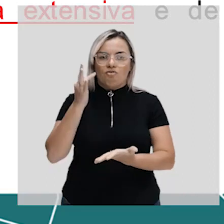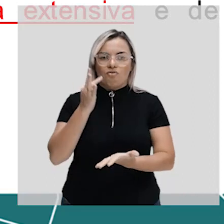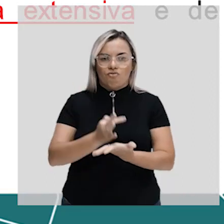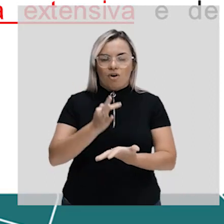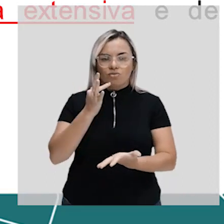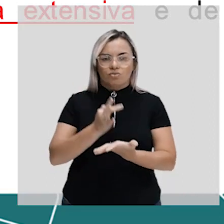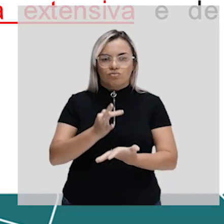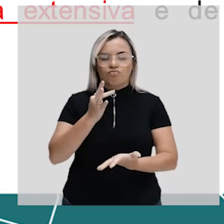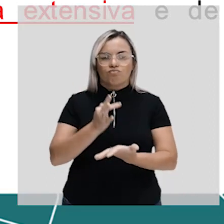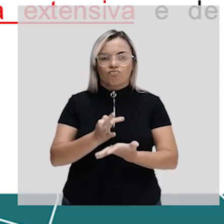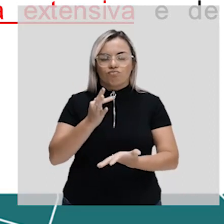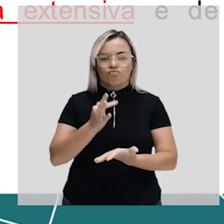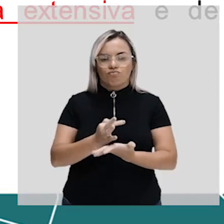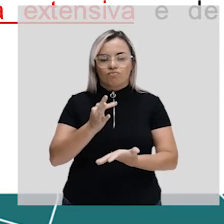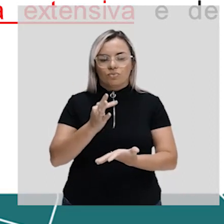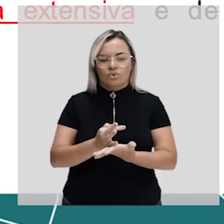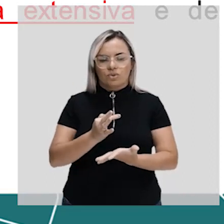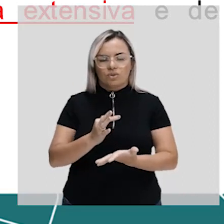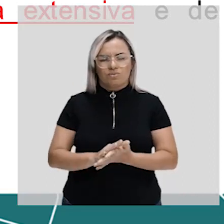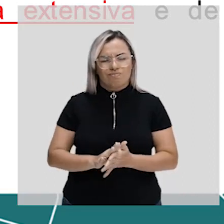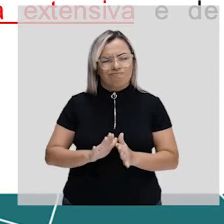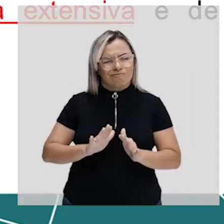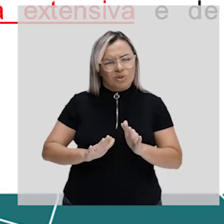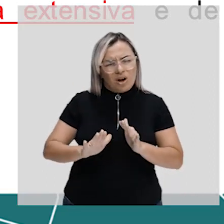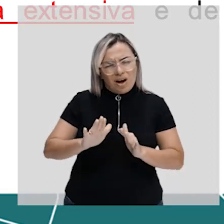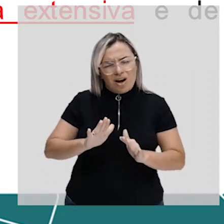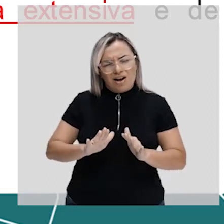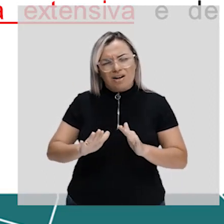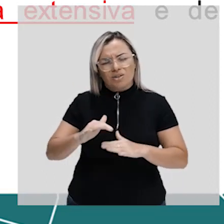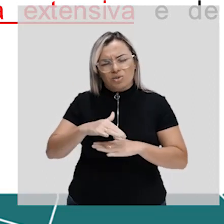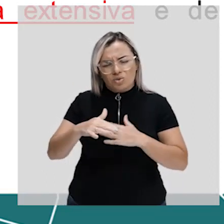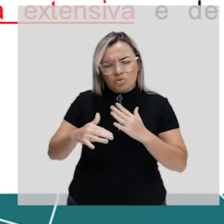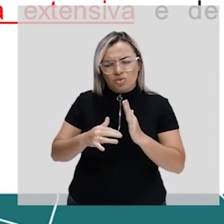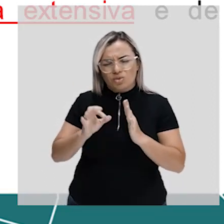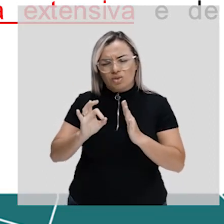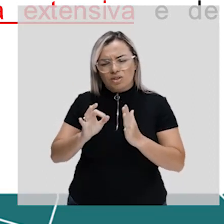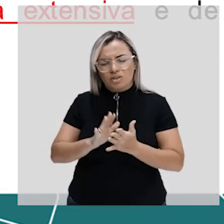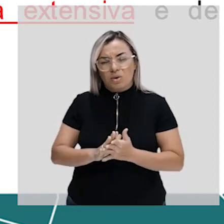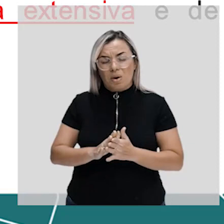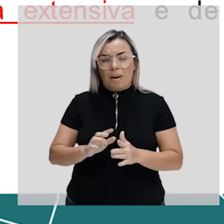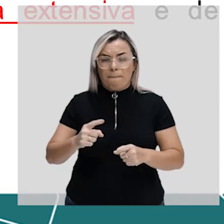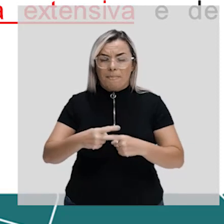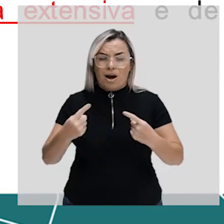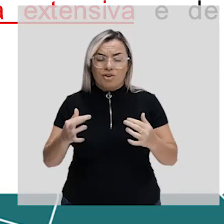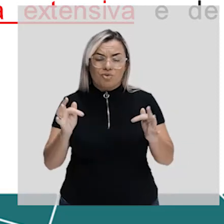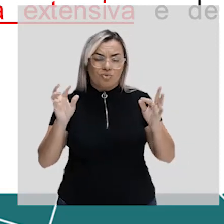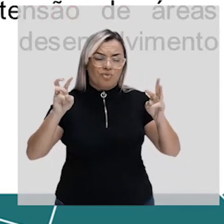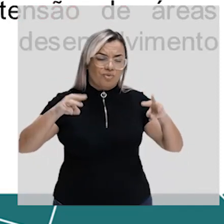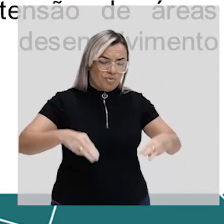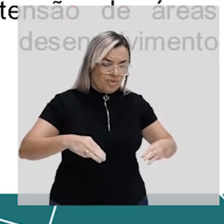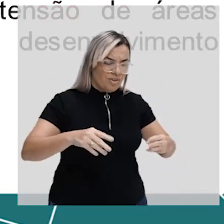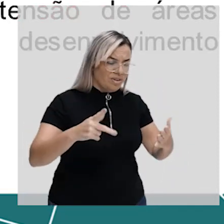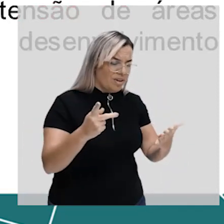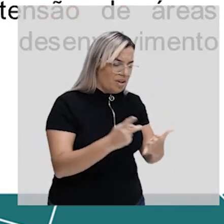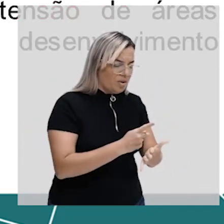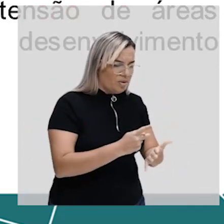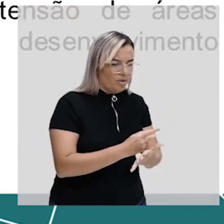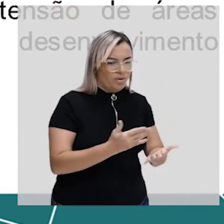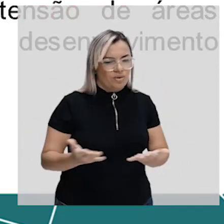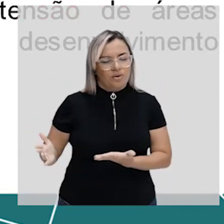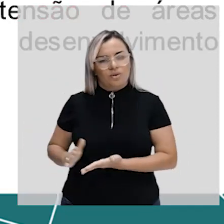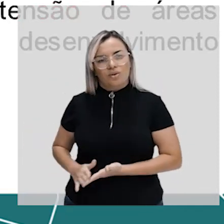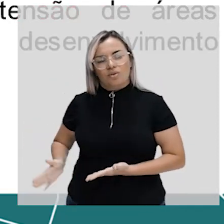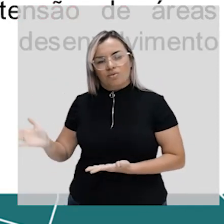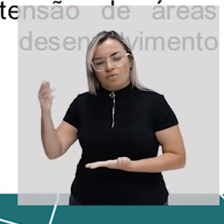errada, galera. Beleza? Estava quase tudo certo, mas no finalzinho ela desandou. Beleza? Então, bora evoluir. Letra